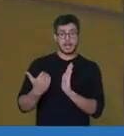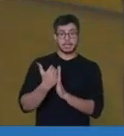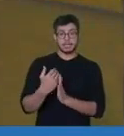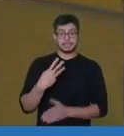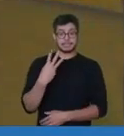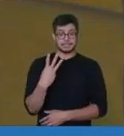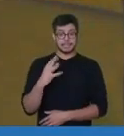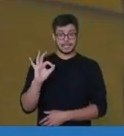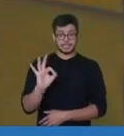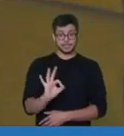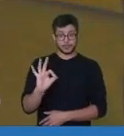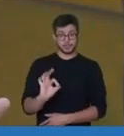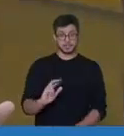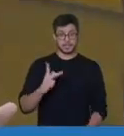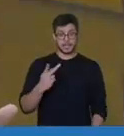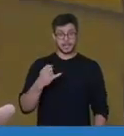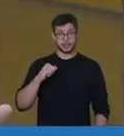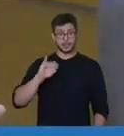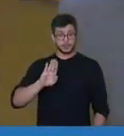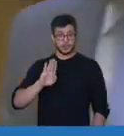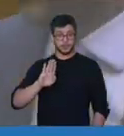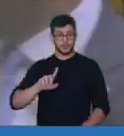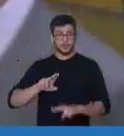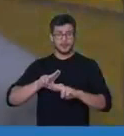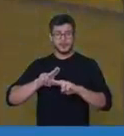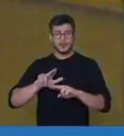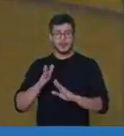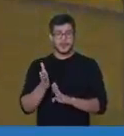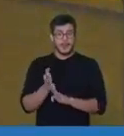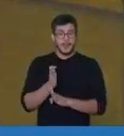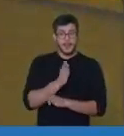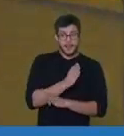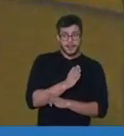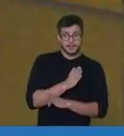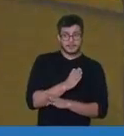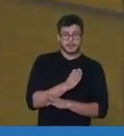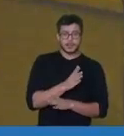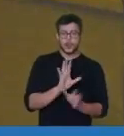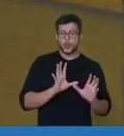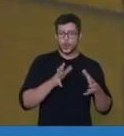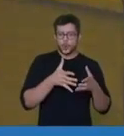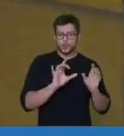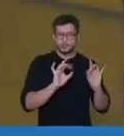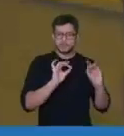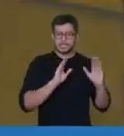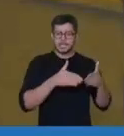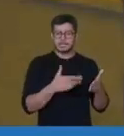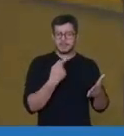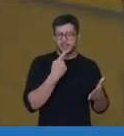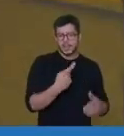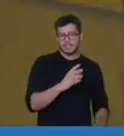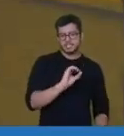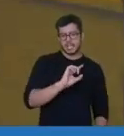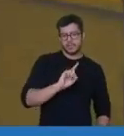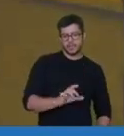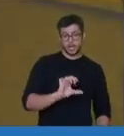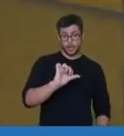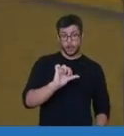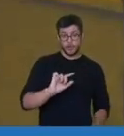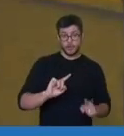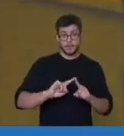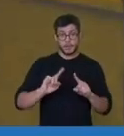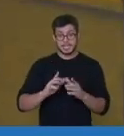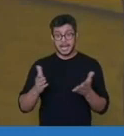esse ano, quando os analistas no início do ano diziam que o máximo que chegaria seria 0,9%, menos de 1%. Nós